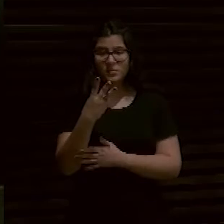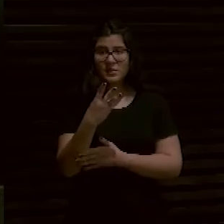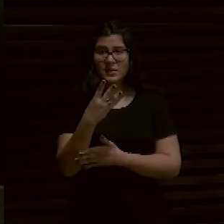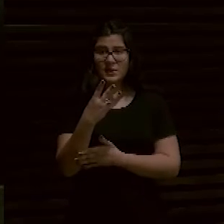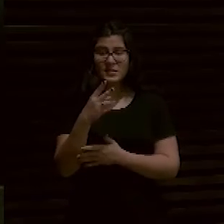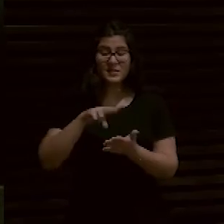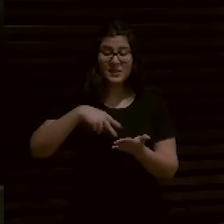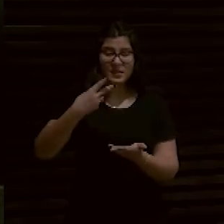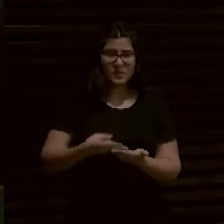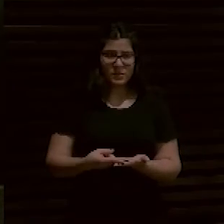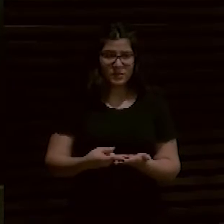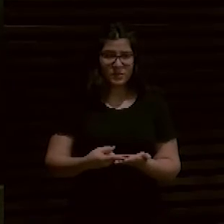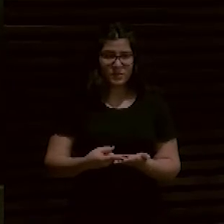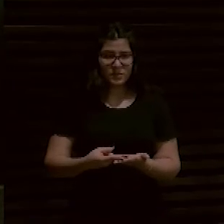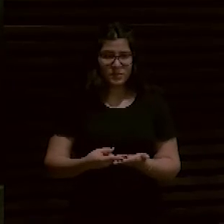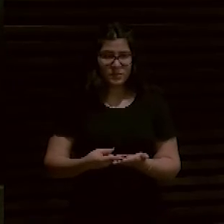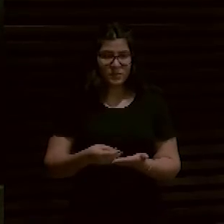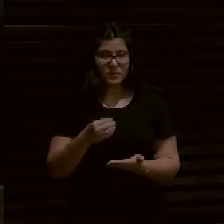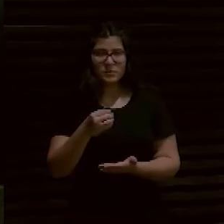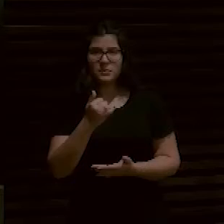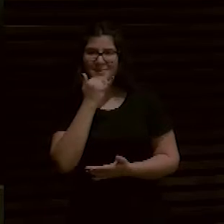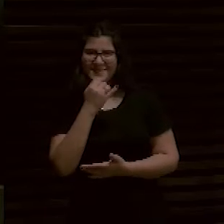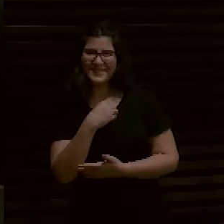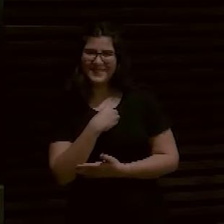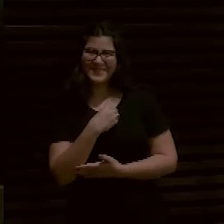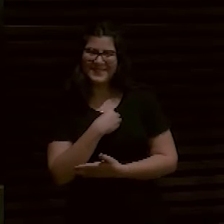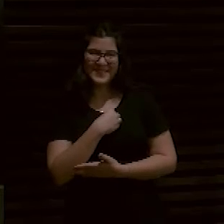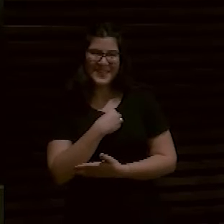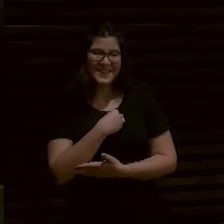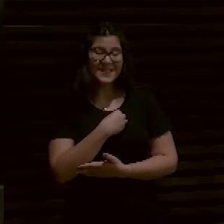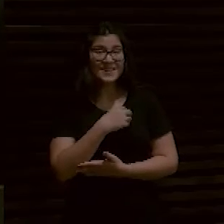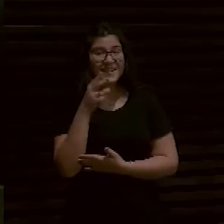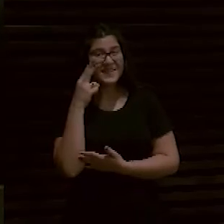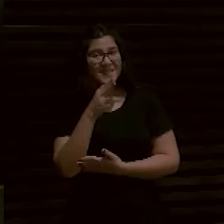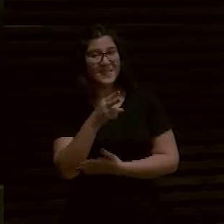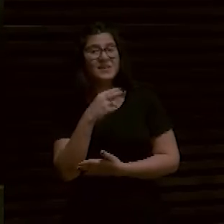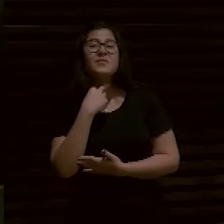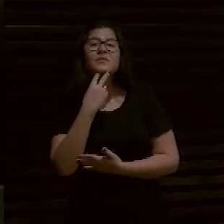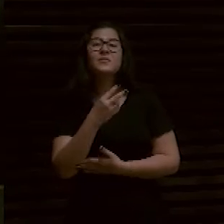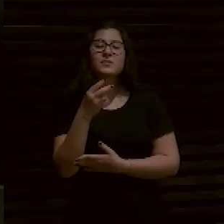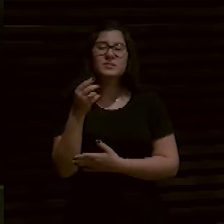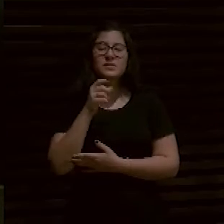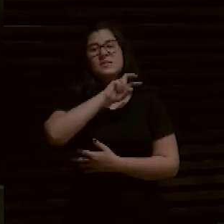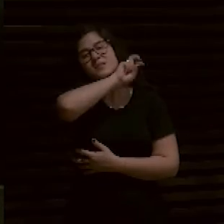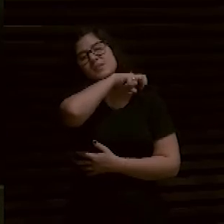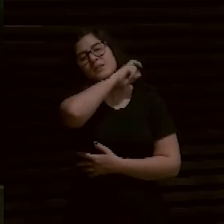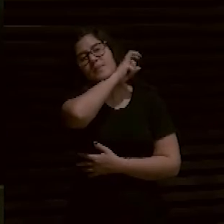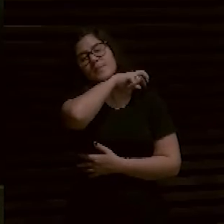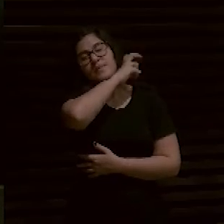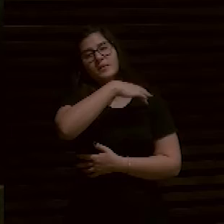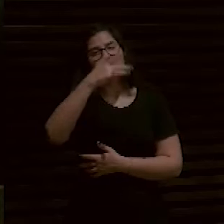quando é escutada a voz da serpente. E o homem entende que se